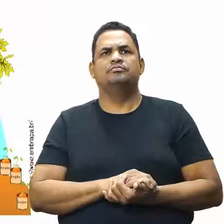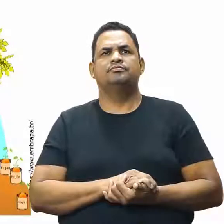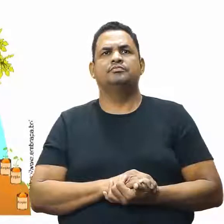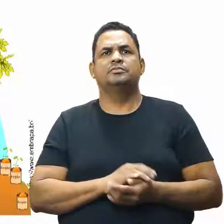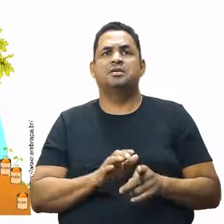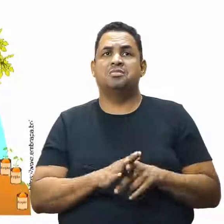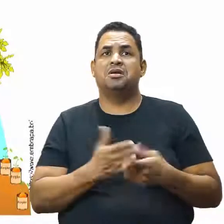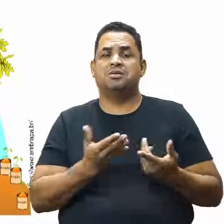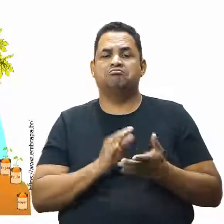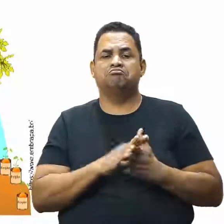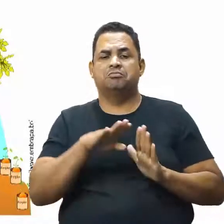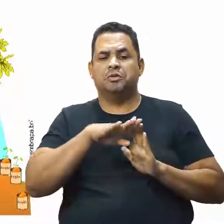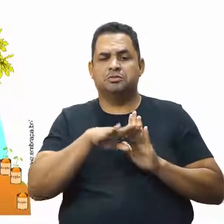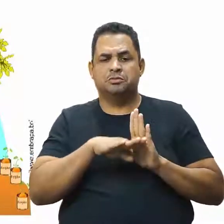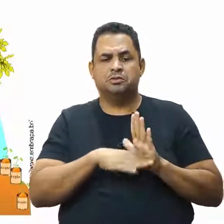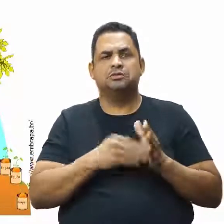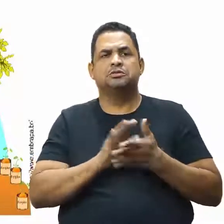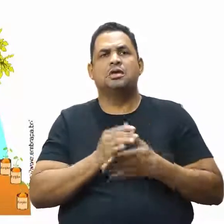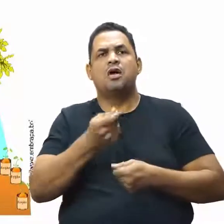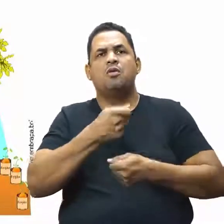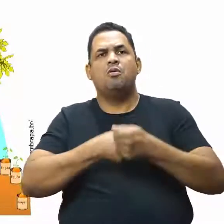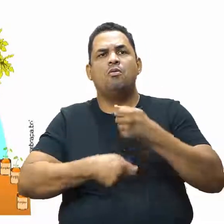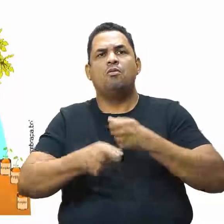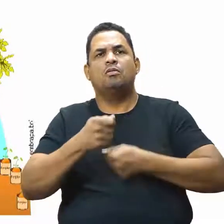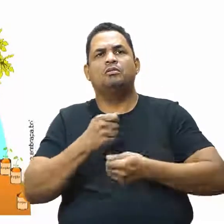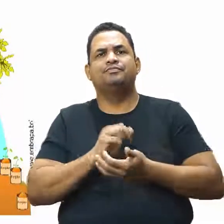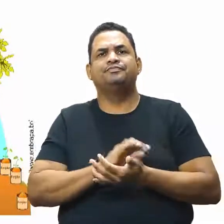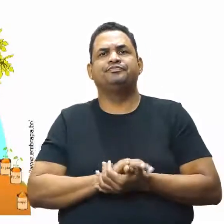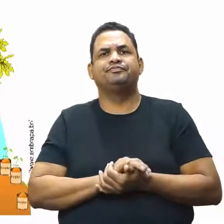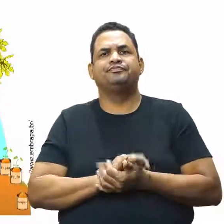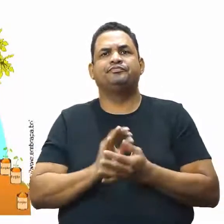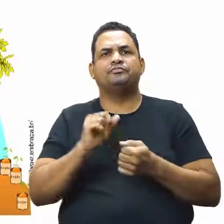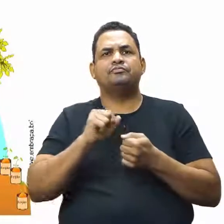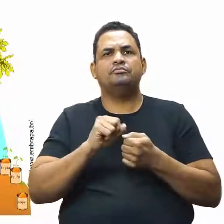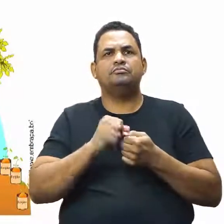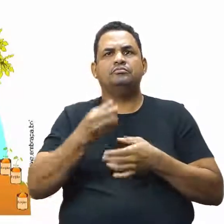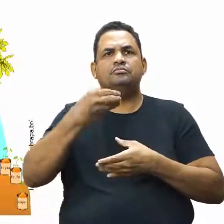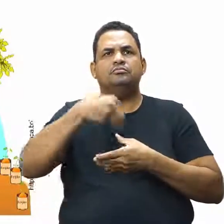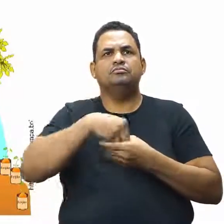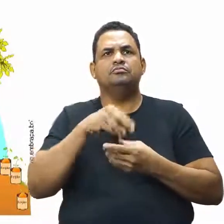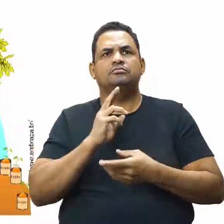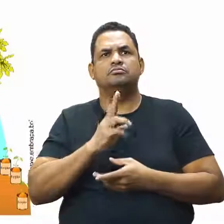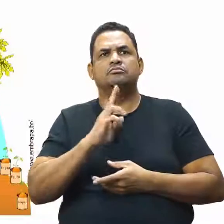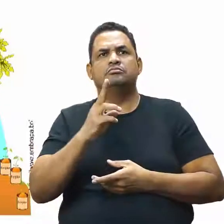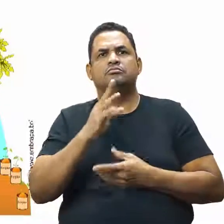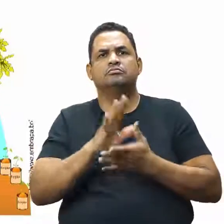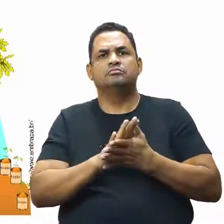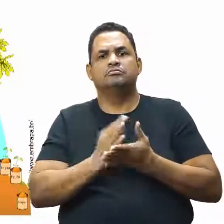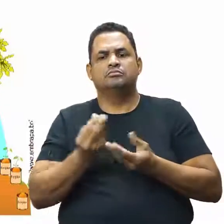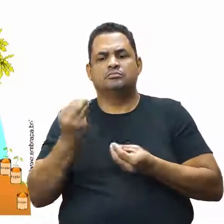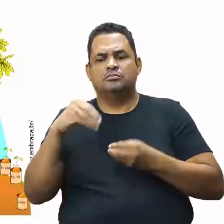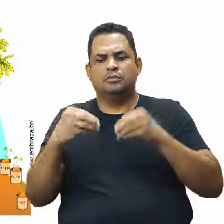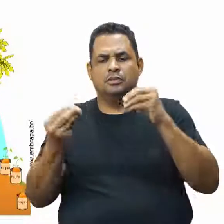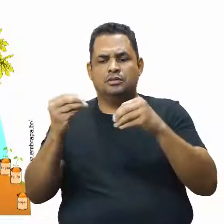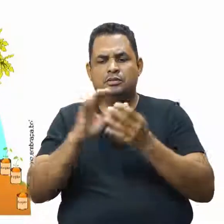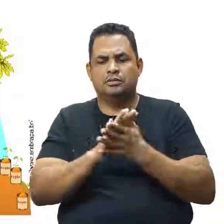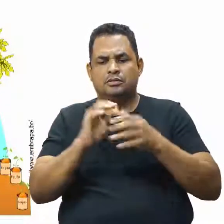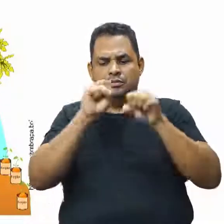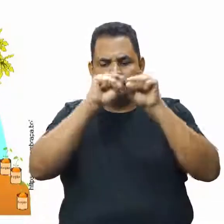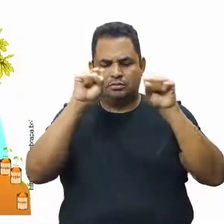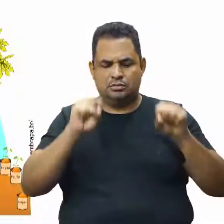aspectos econômicos, né? Que você vai realizar dentro do processo de cultivo, no